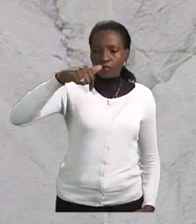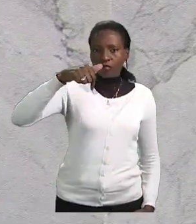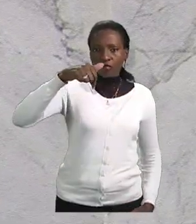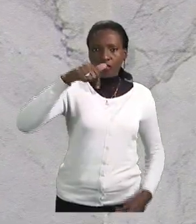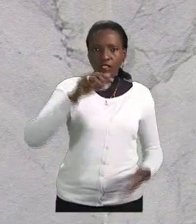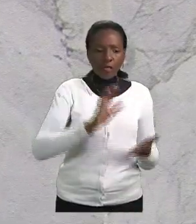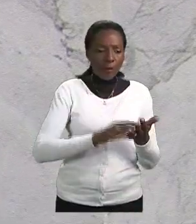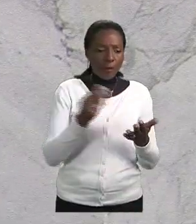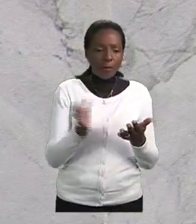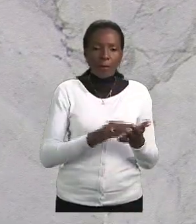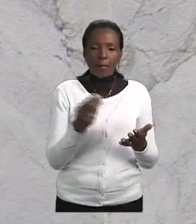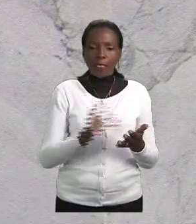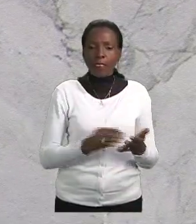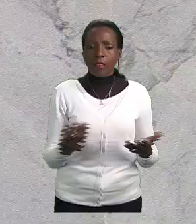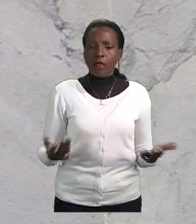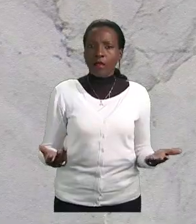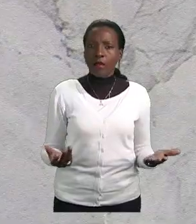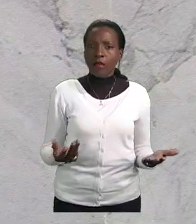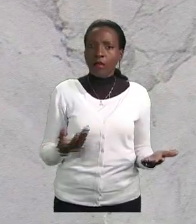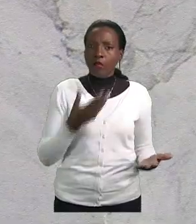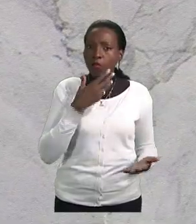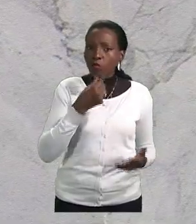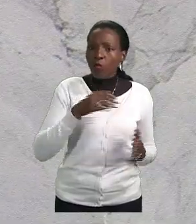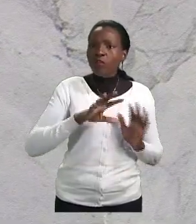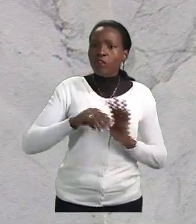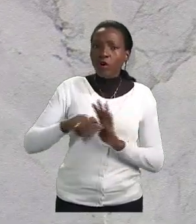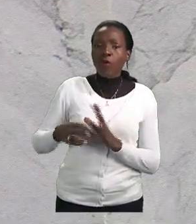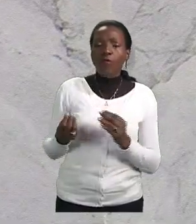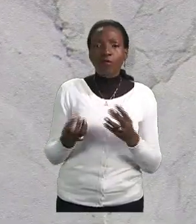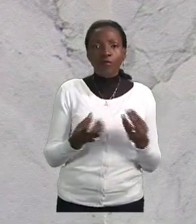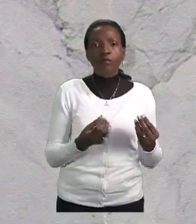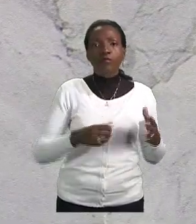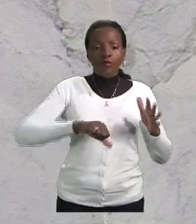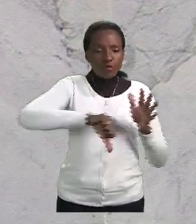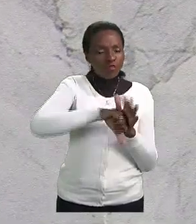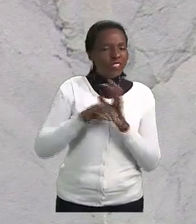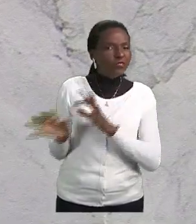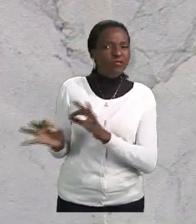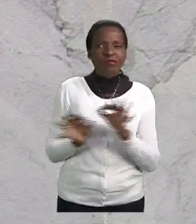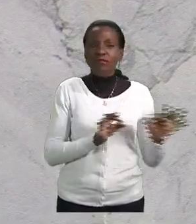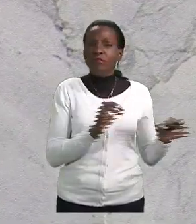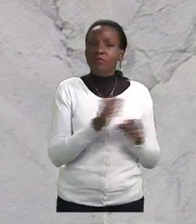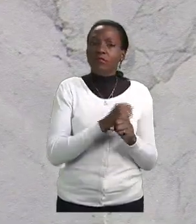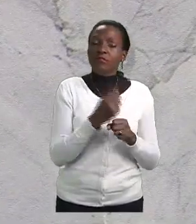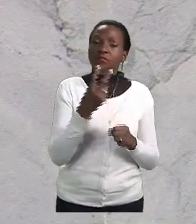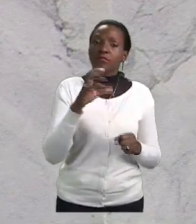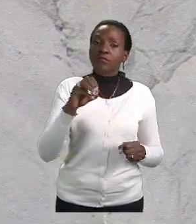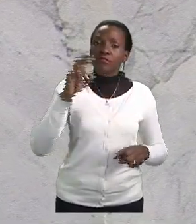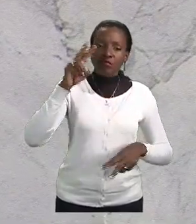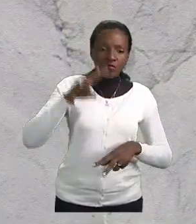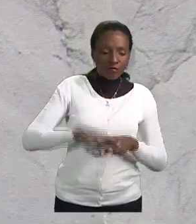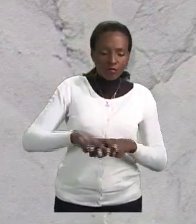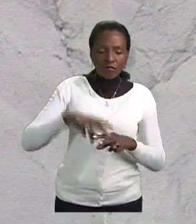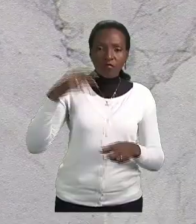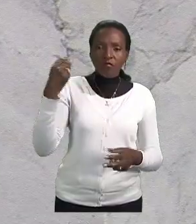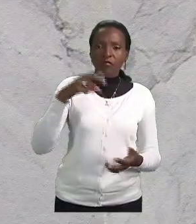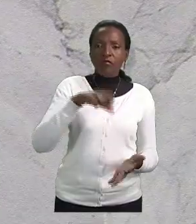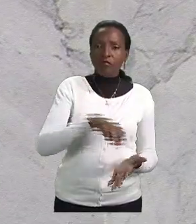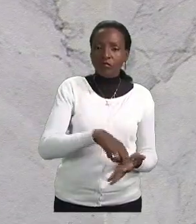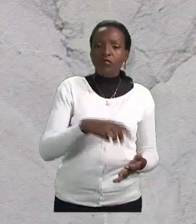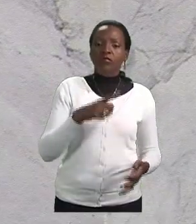seja o caneco zelo e contumaz no crime ele tem mais de 20 anos de prisão o senhor presidente com